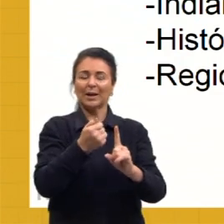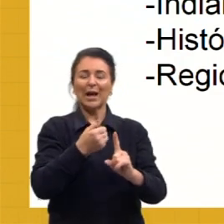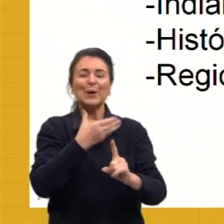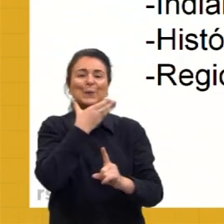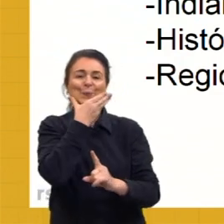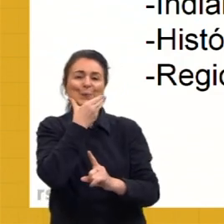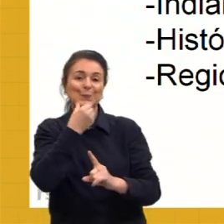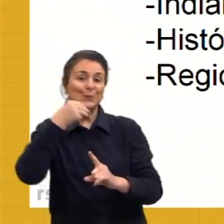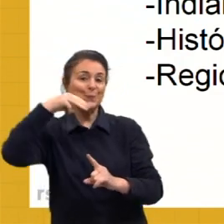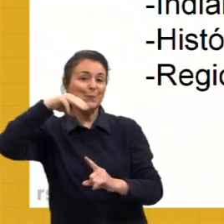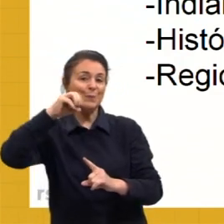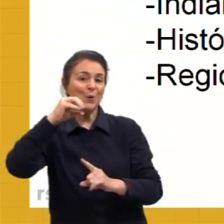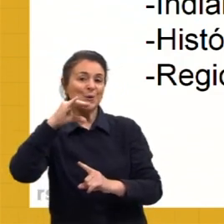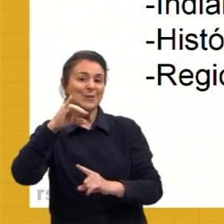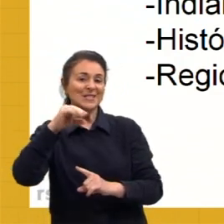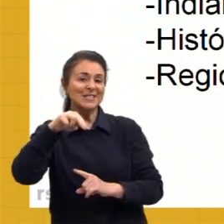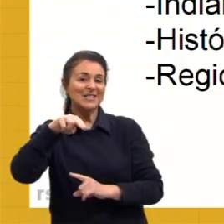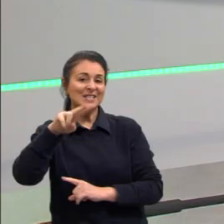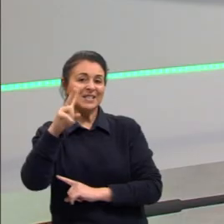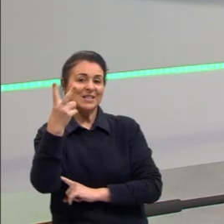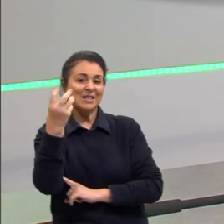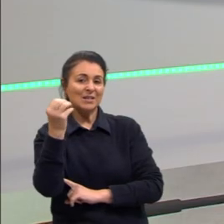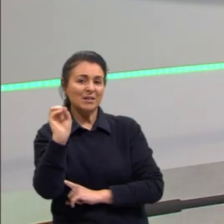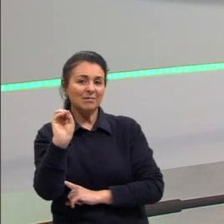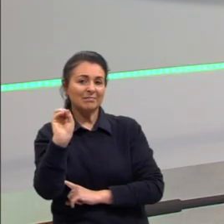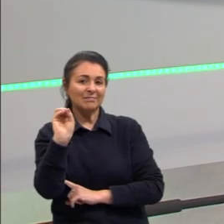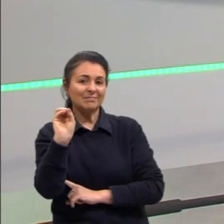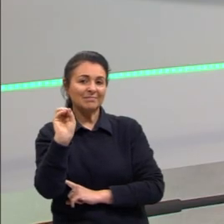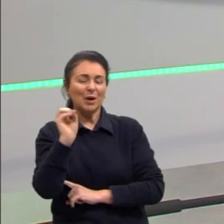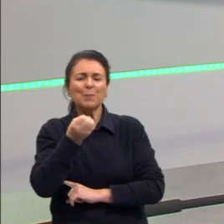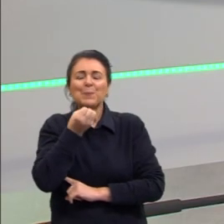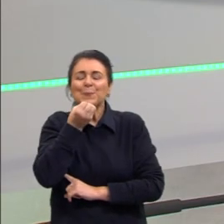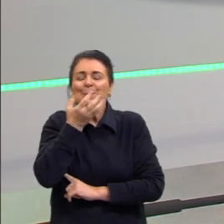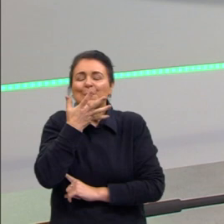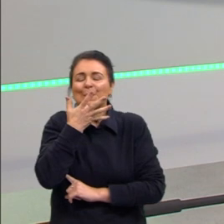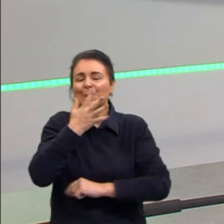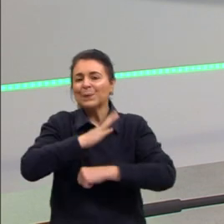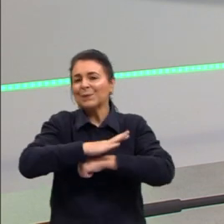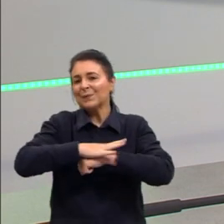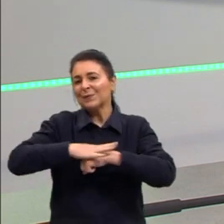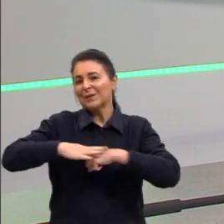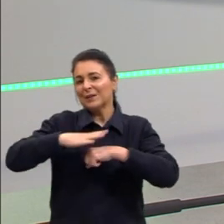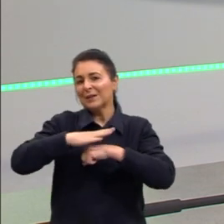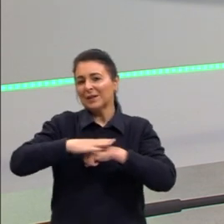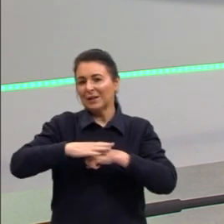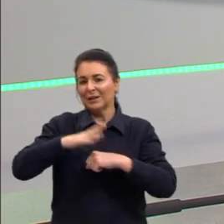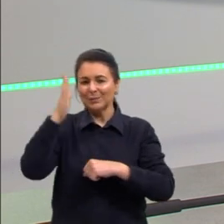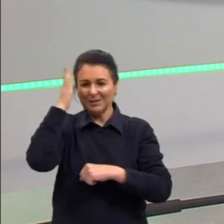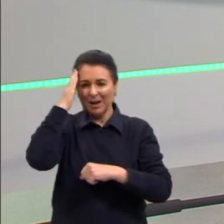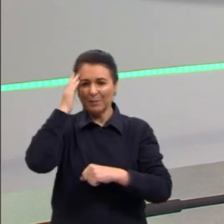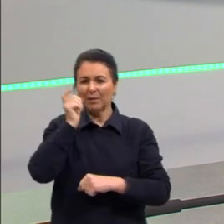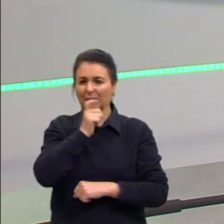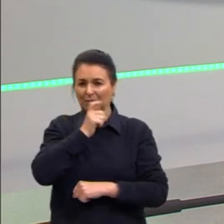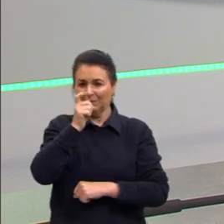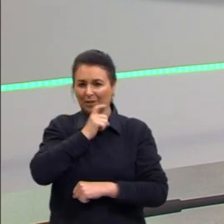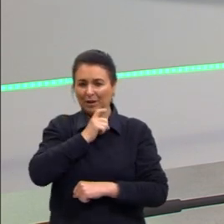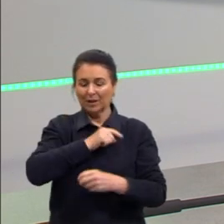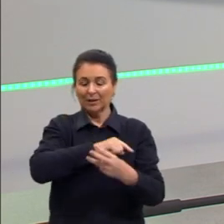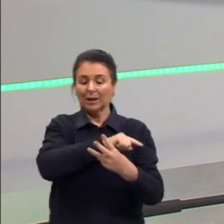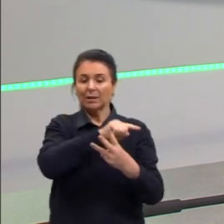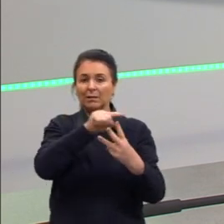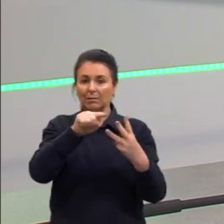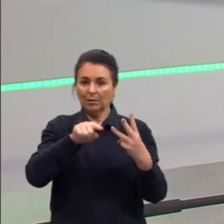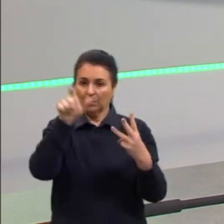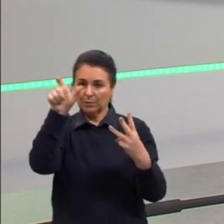mocinho sabe as novelas que a gente vê na televisão então ele é o mocinho dentro da novela A gente tem o que é geralmente temos um trio que é